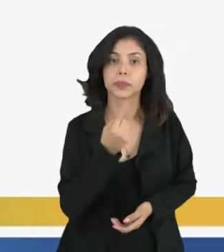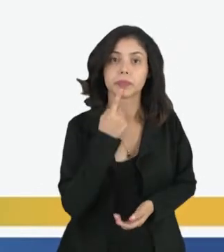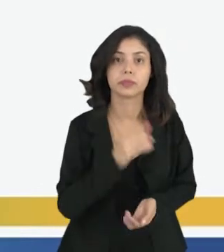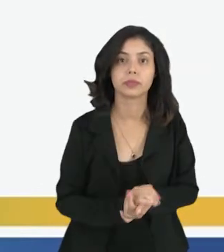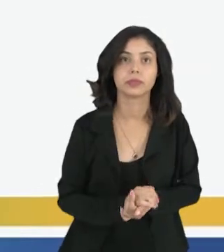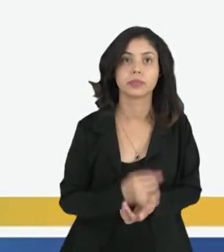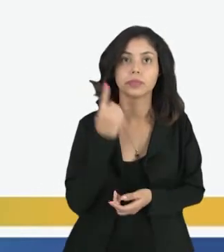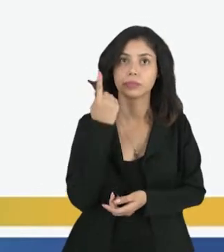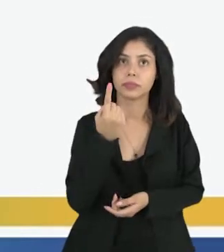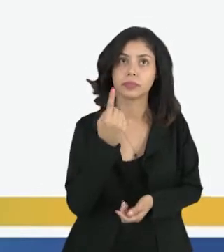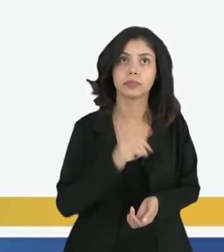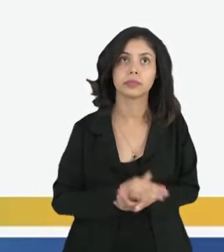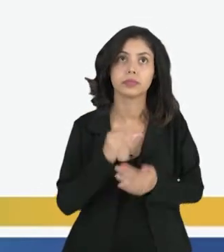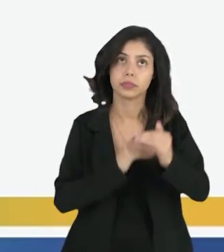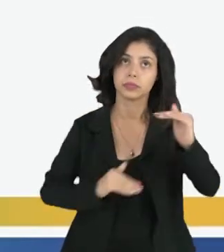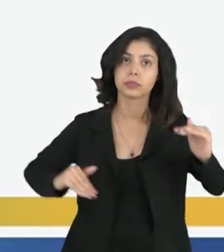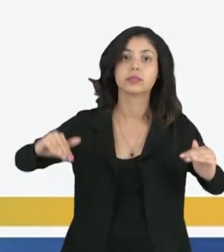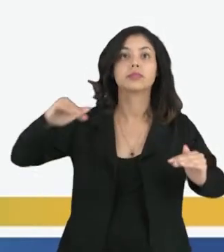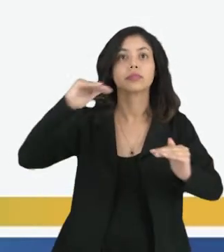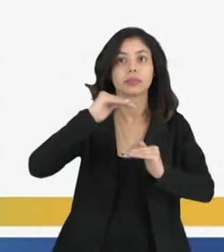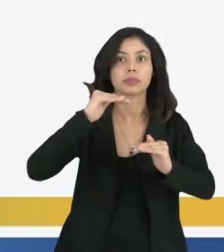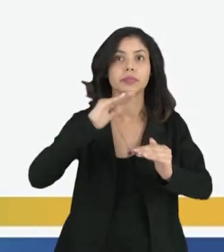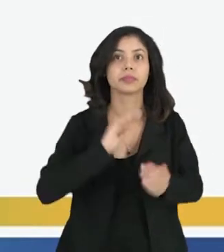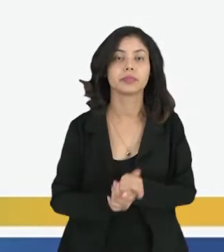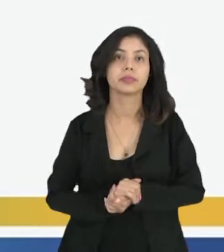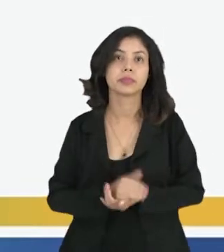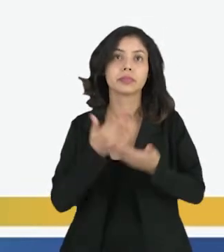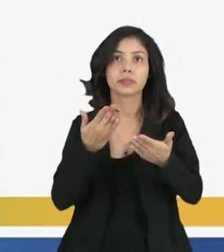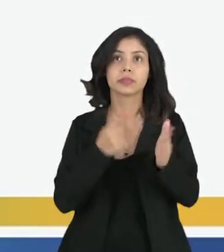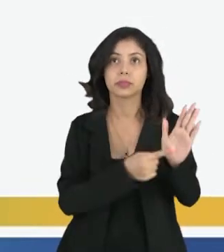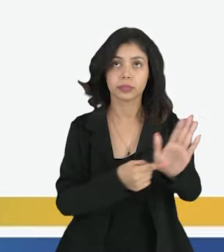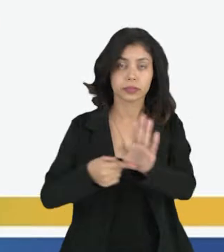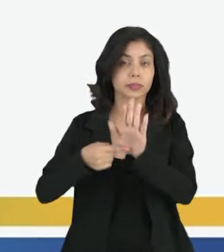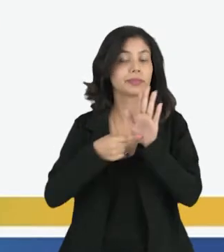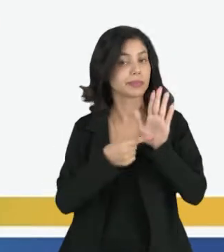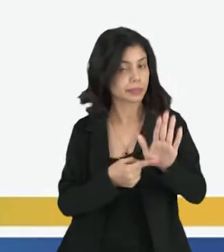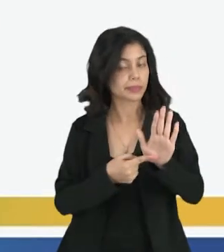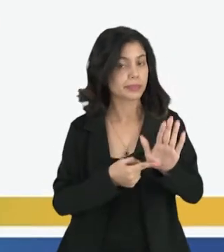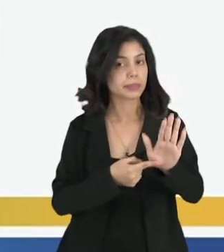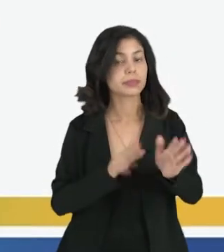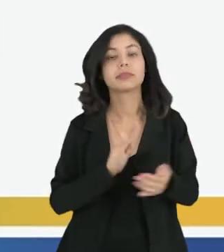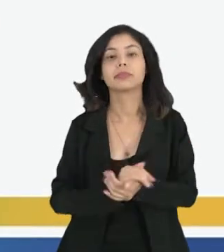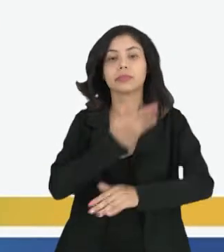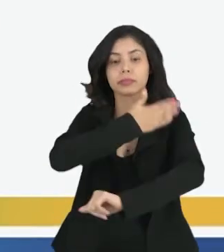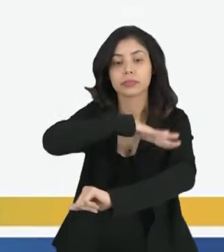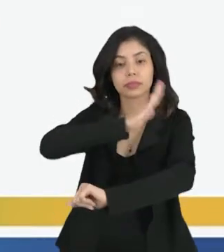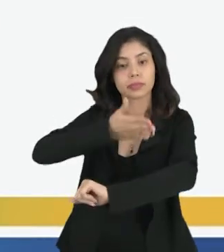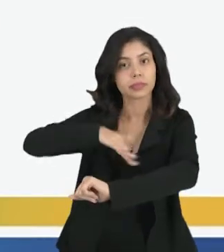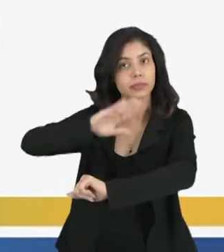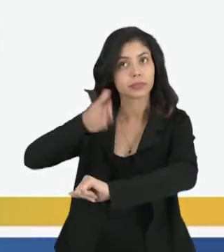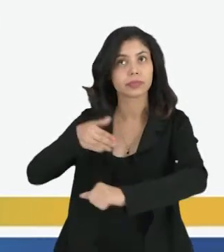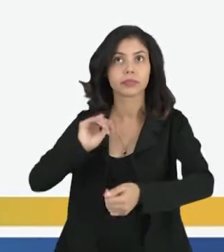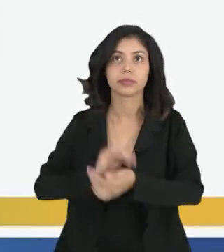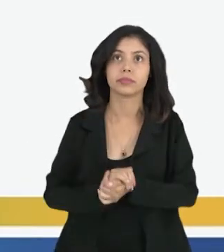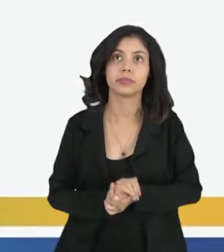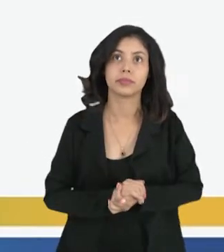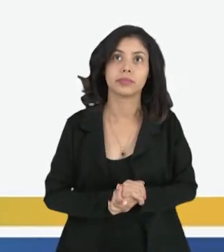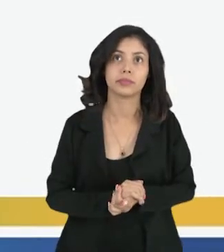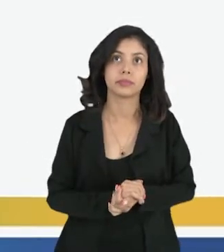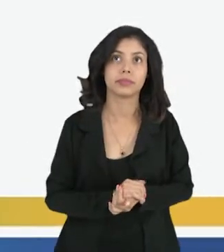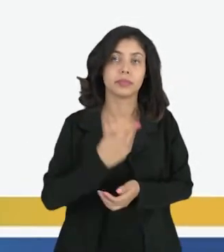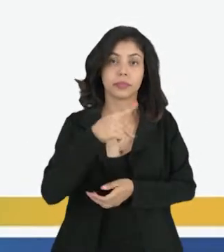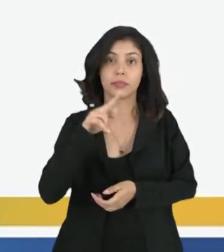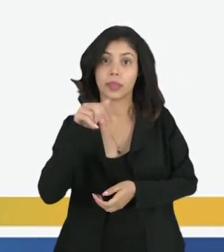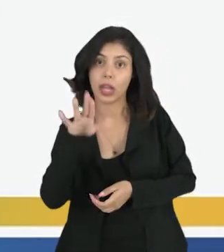número 1. Está acima da nossa intérprete, tá? E mostra que esse relevo está dividido em planalto,